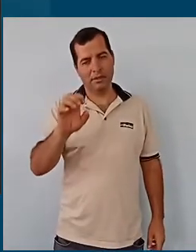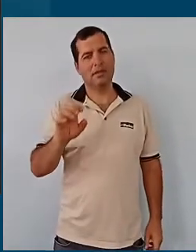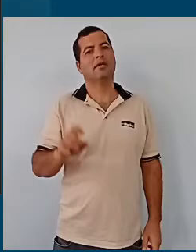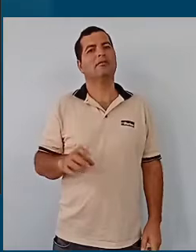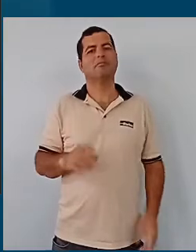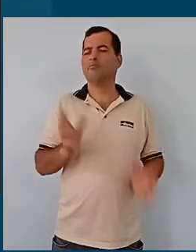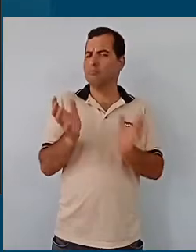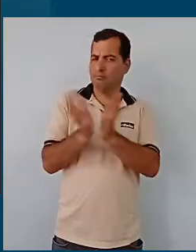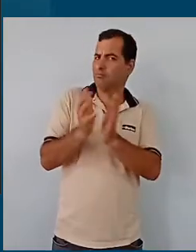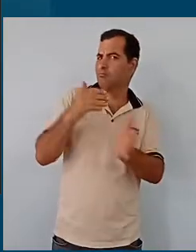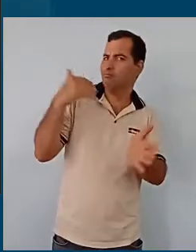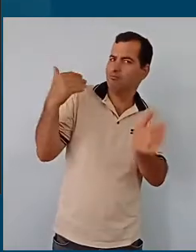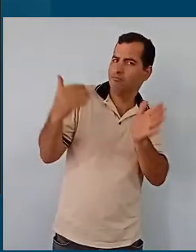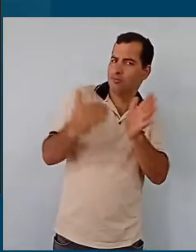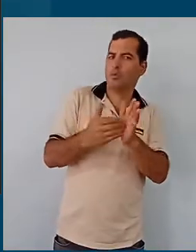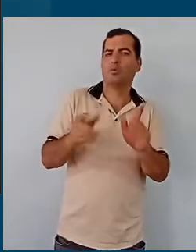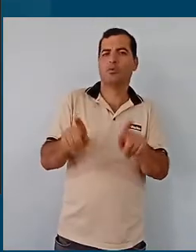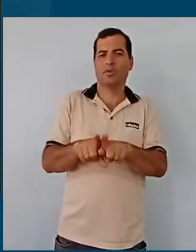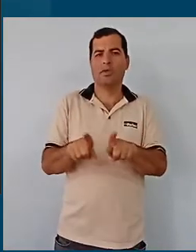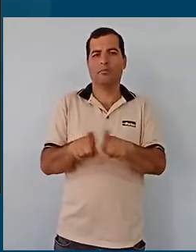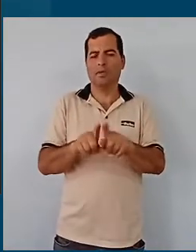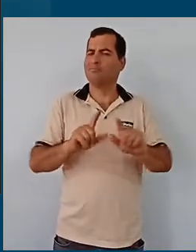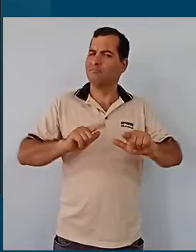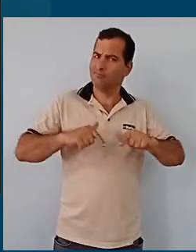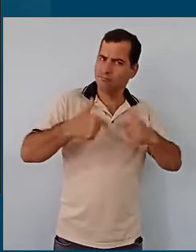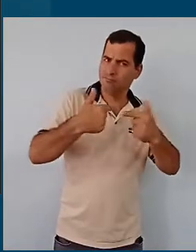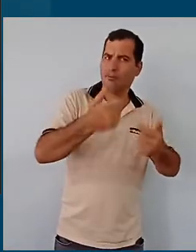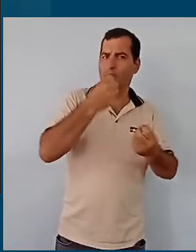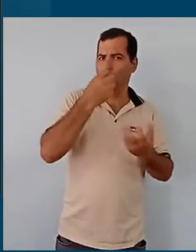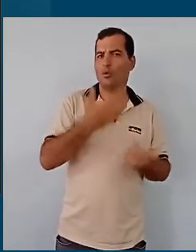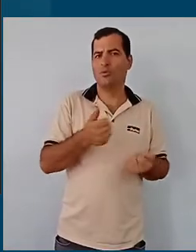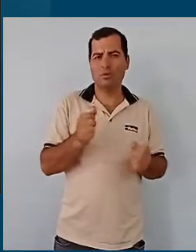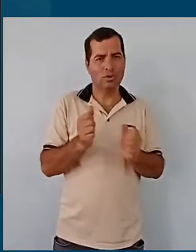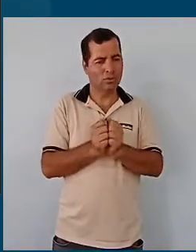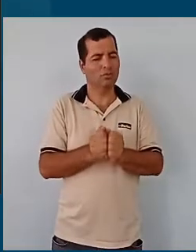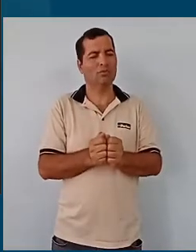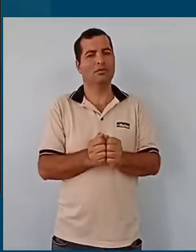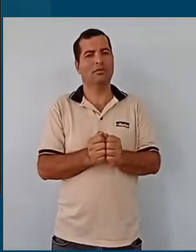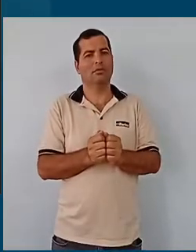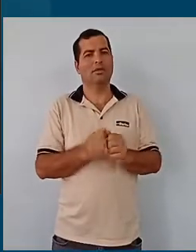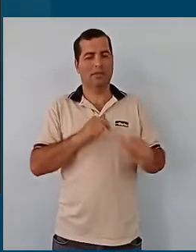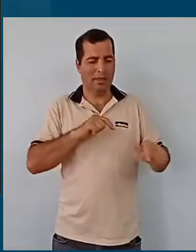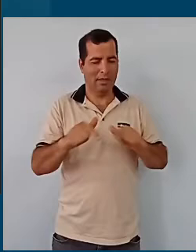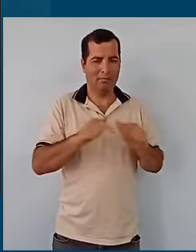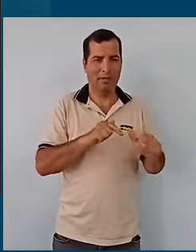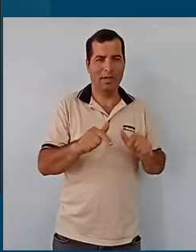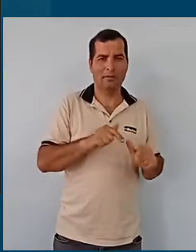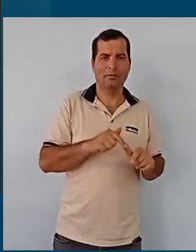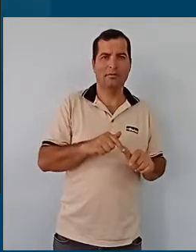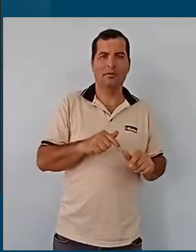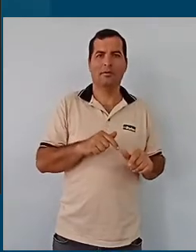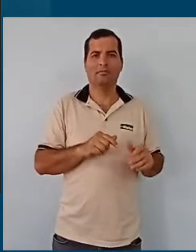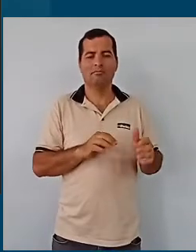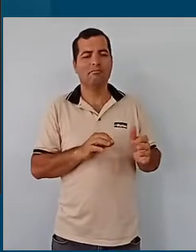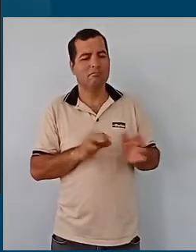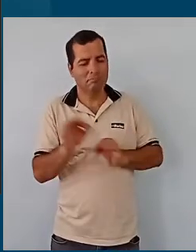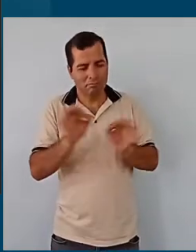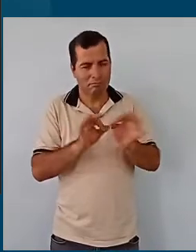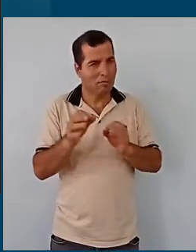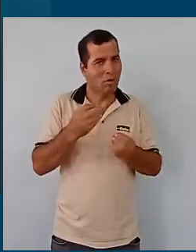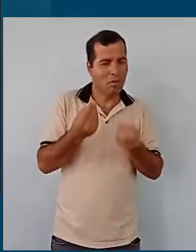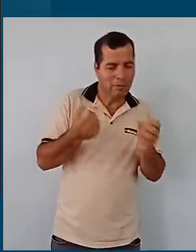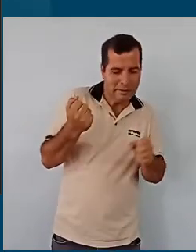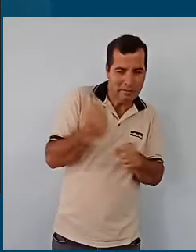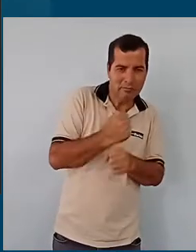tem interagido tão intensamente conosco, né, nesse esforço de sistematização das contribuições que a rede